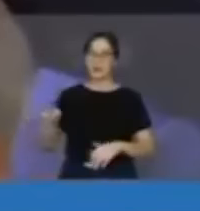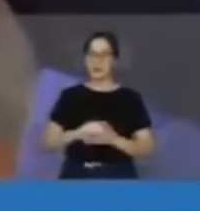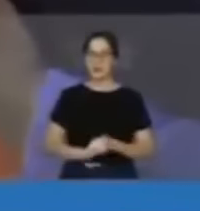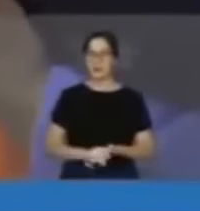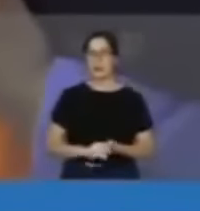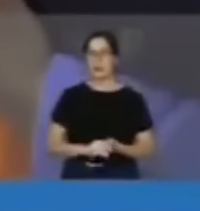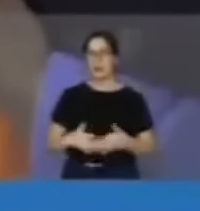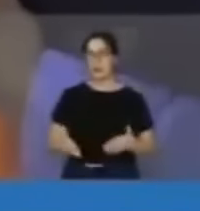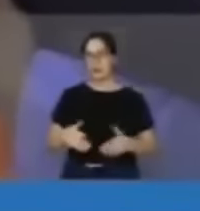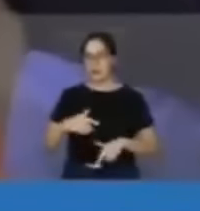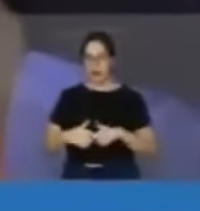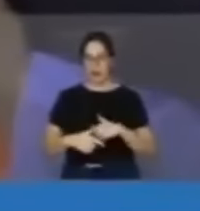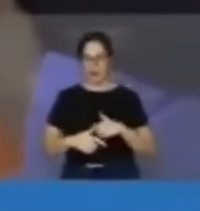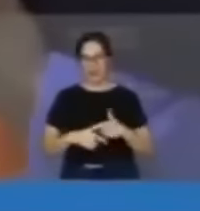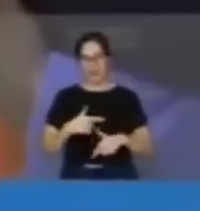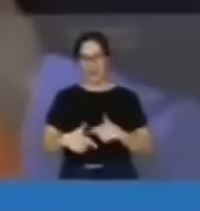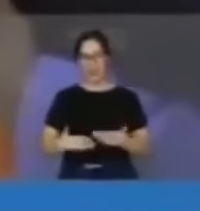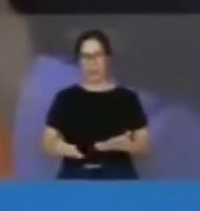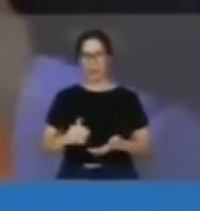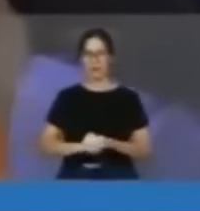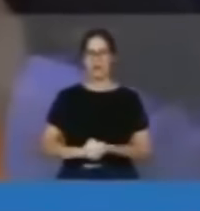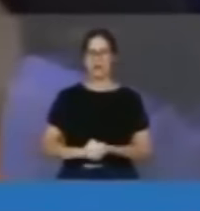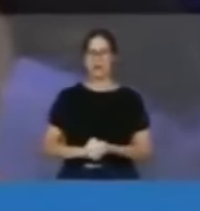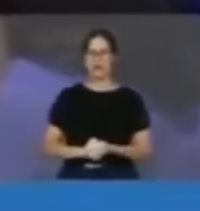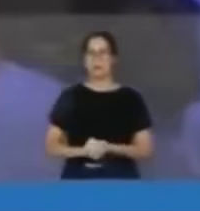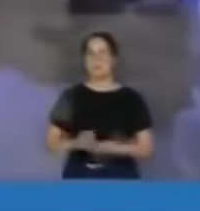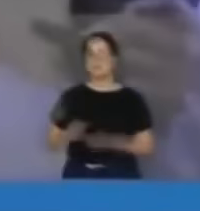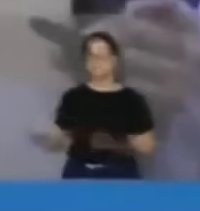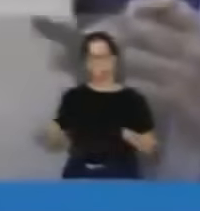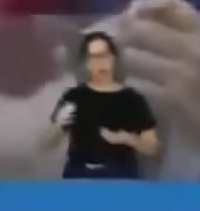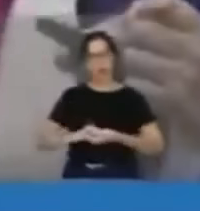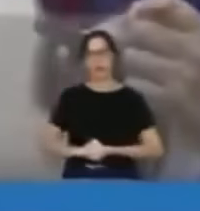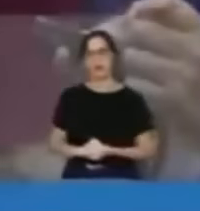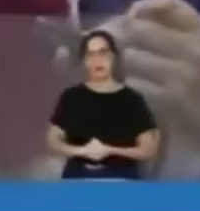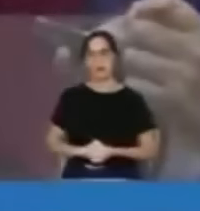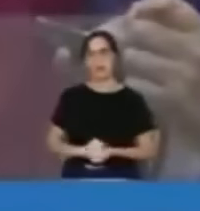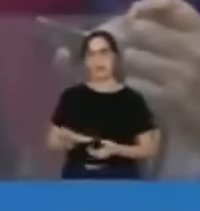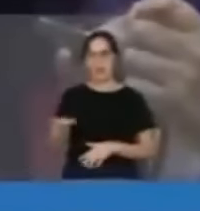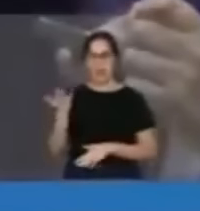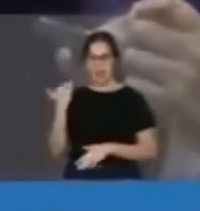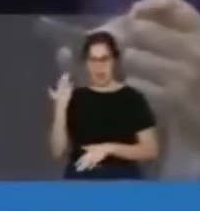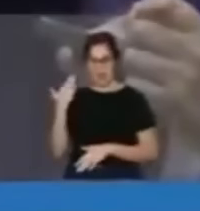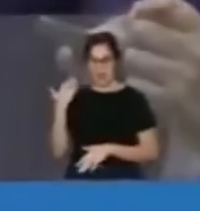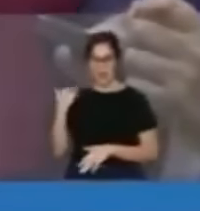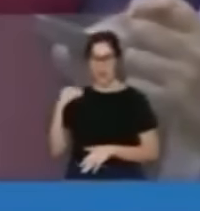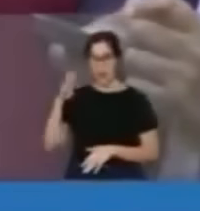o tecido trabalhista tão defenestrado nos últimos anos do Brasil. No tempo do Bolsonaro,